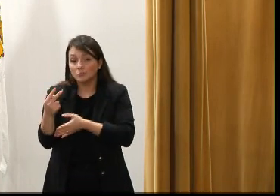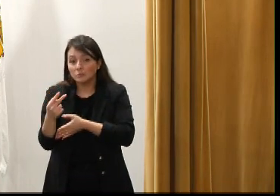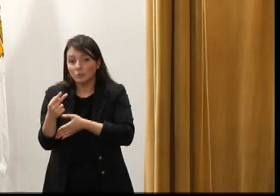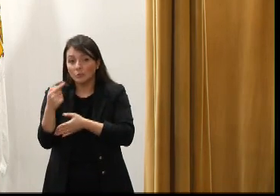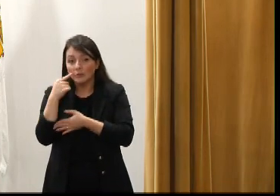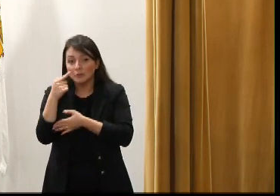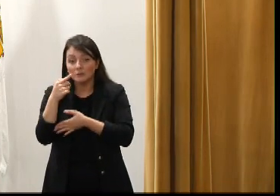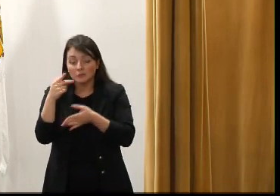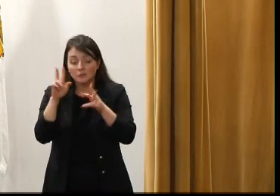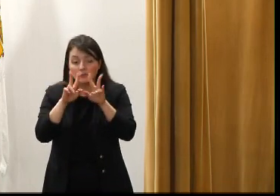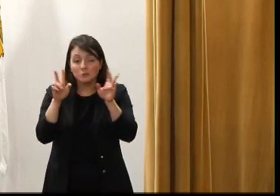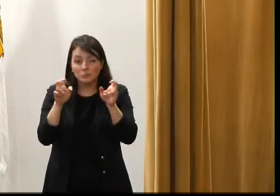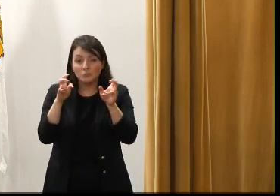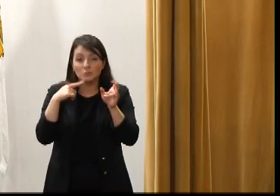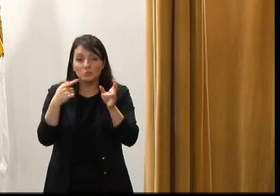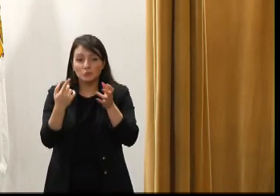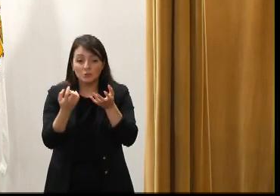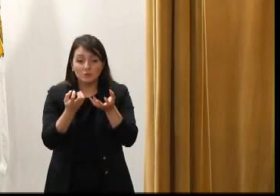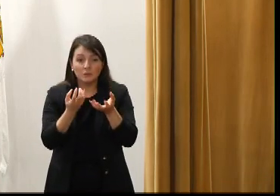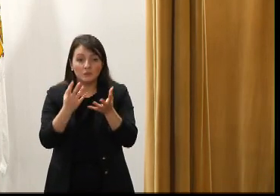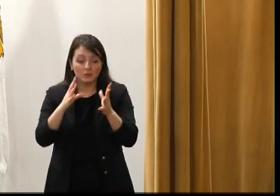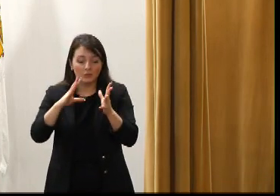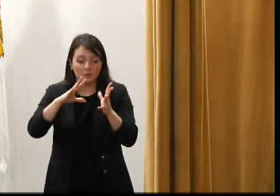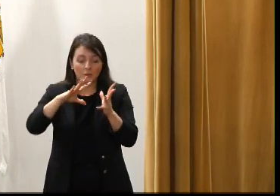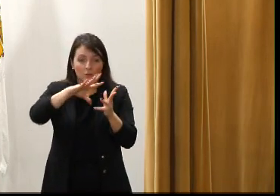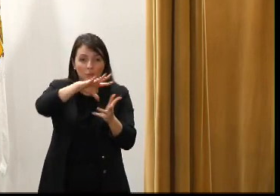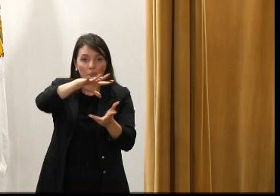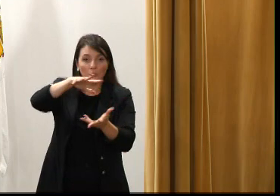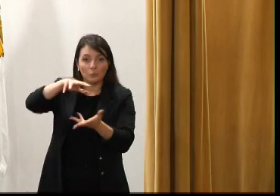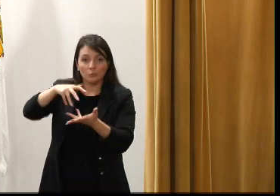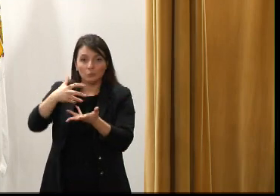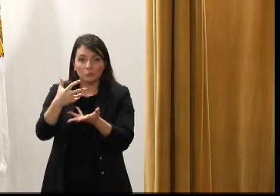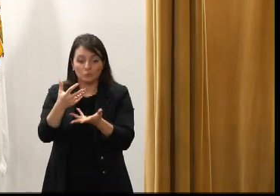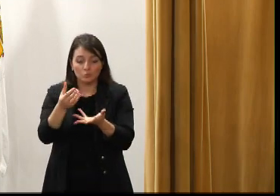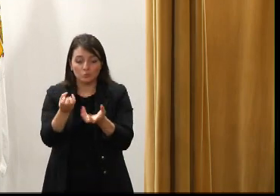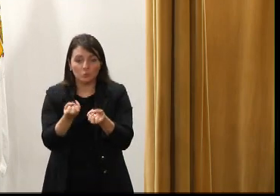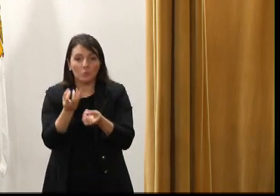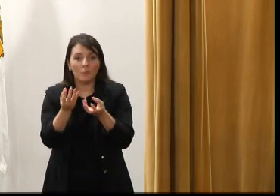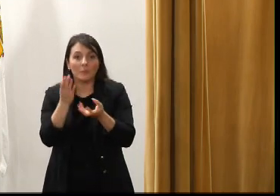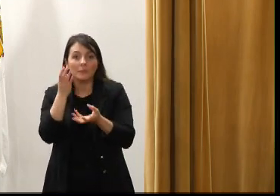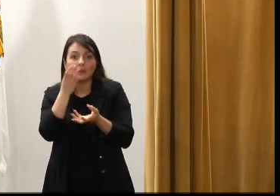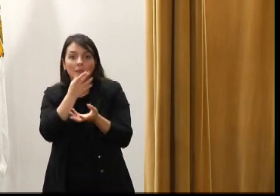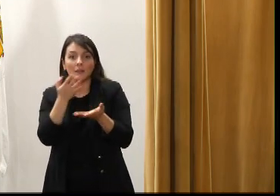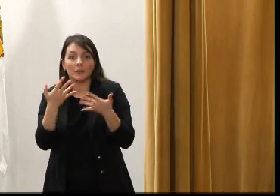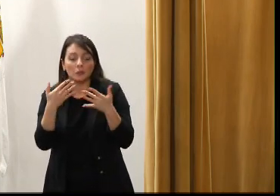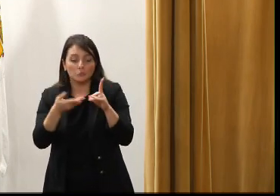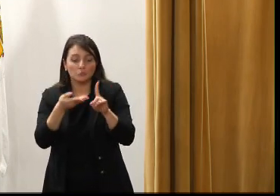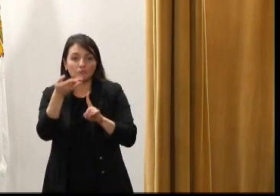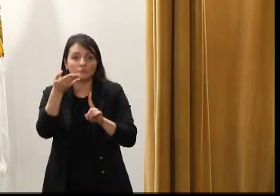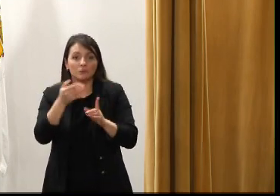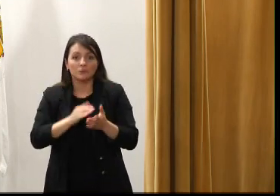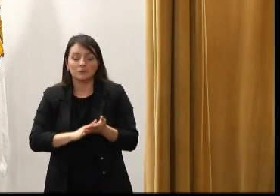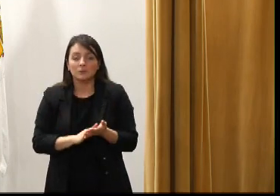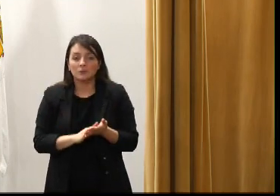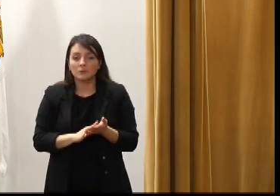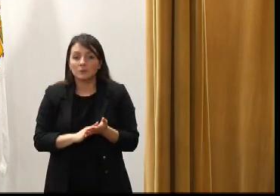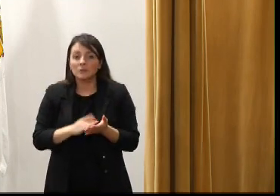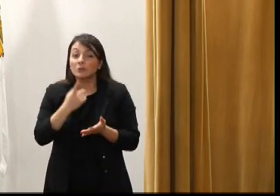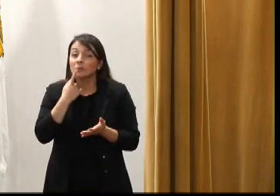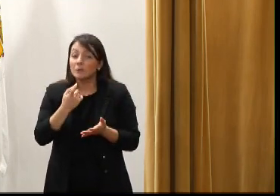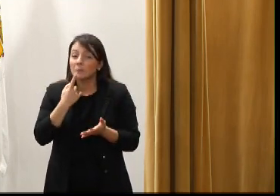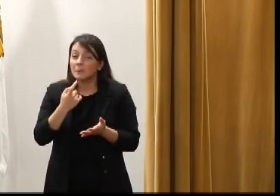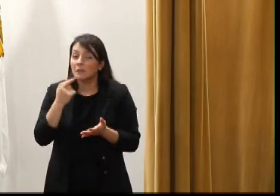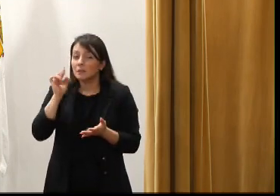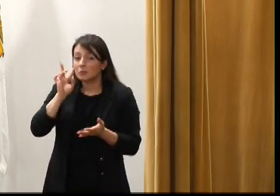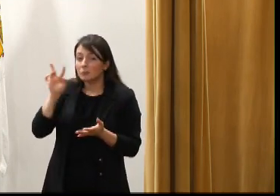nesse cômputo do aquecimento global? Aqui eu tenho um perfil de 800 mil anos, em que eu tenho aqui em vermelho, nós